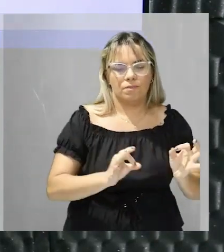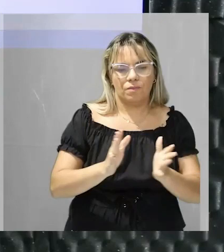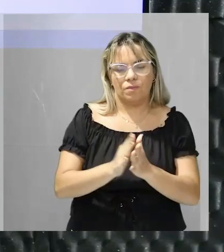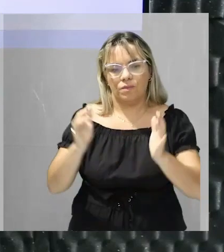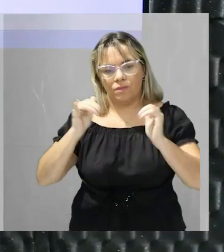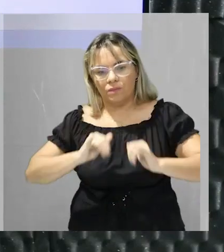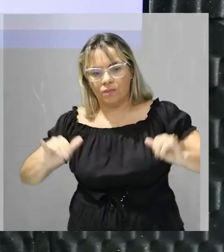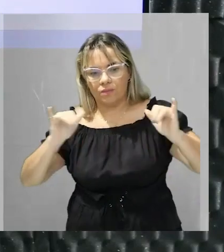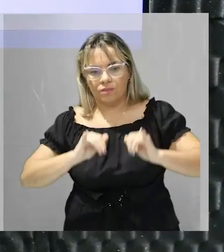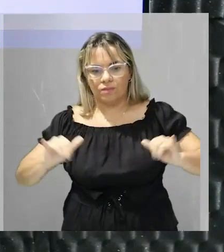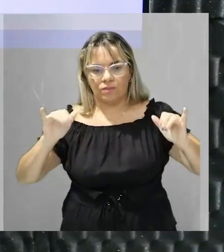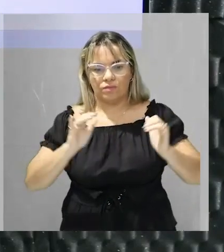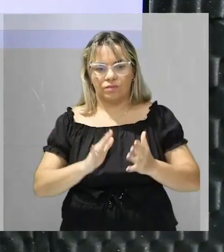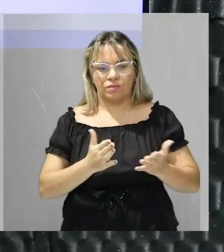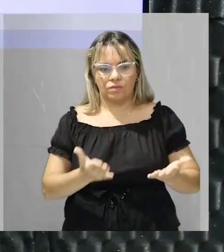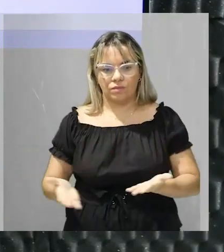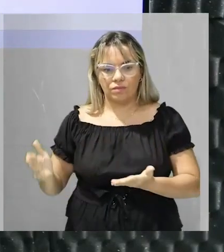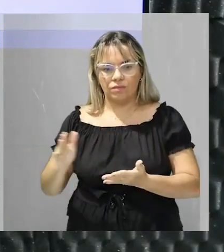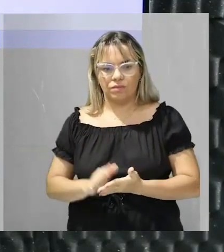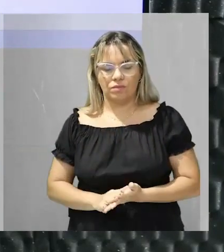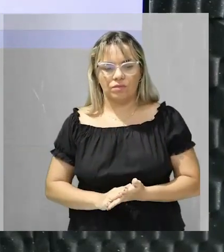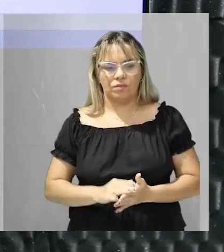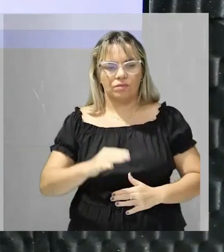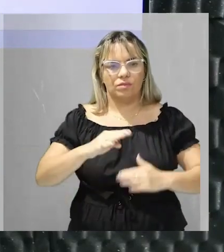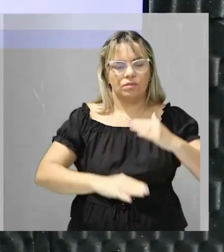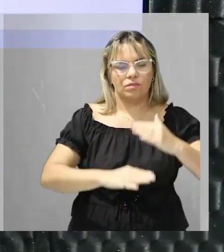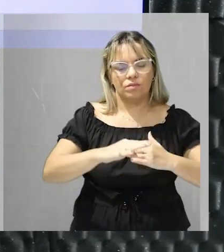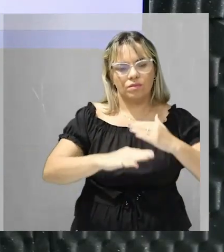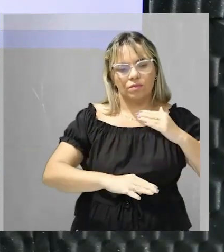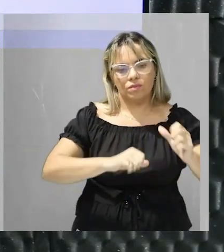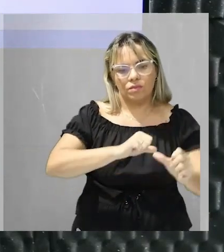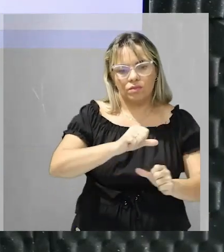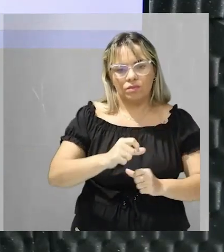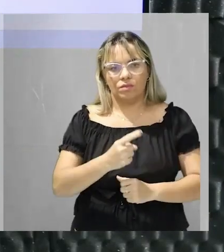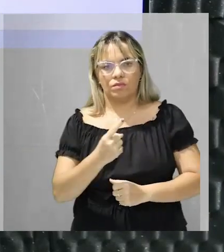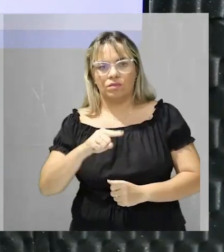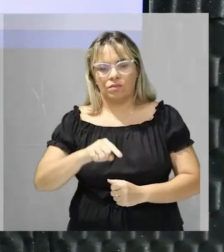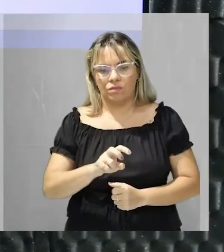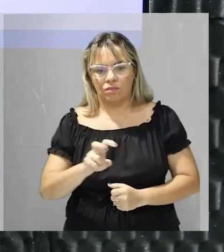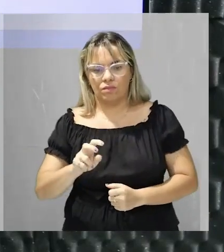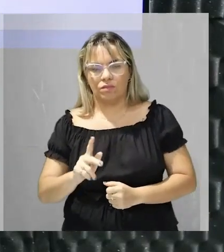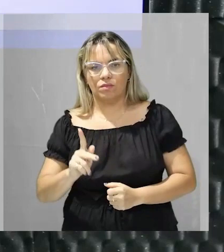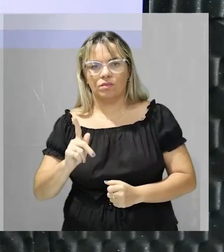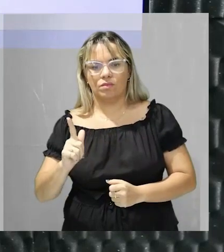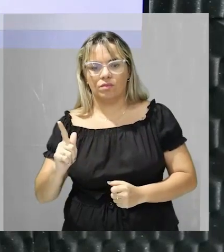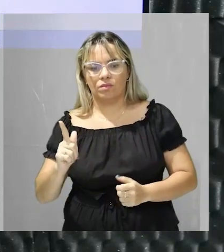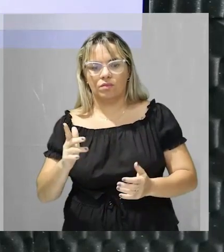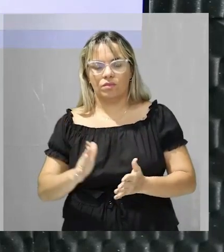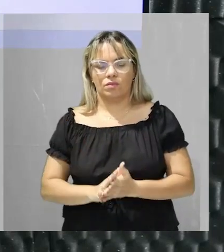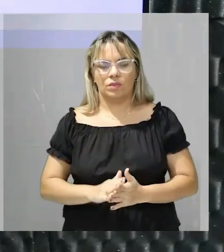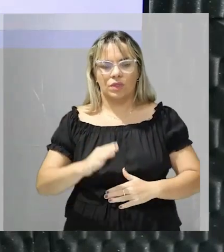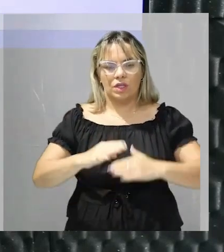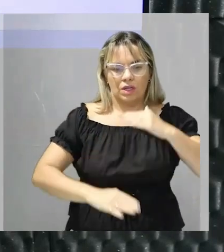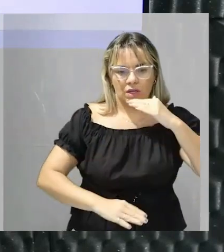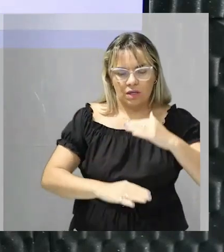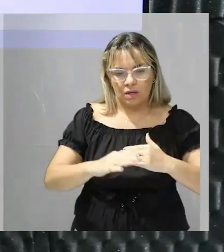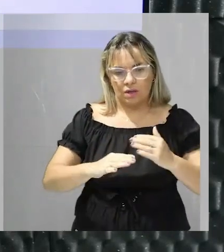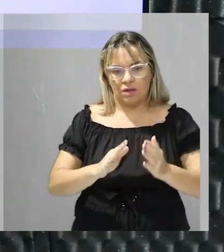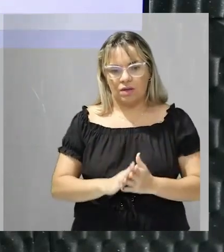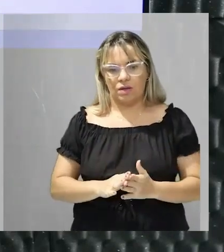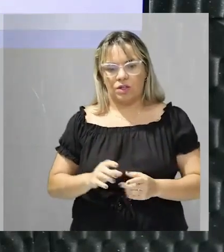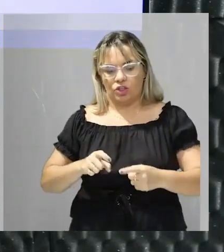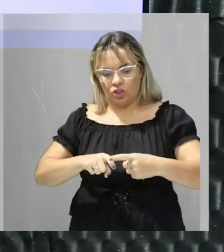veja desvio padrão 1,5 e a média né das massas x Barra